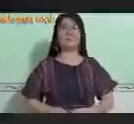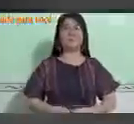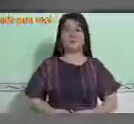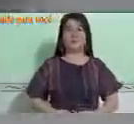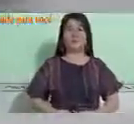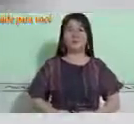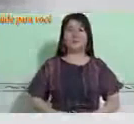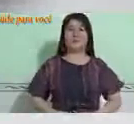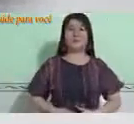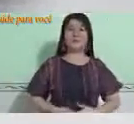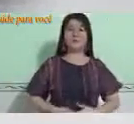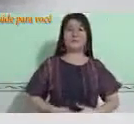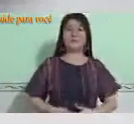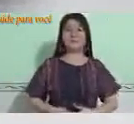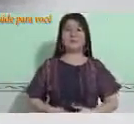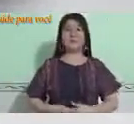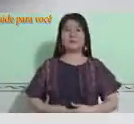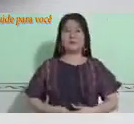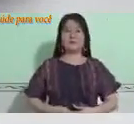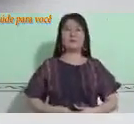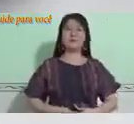GUAFRVNTEDEXARTAPADODURANTE 3 minutos.